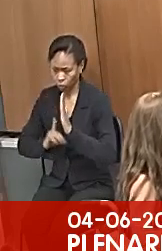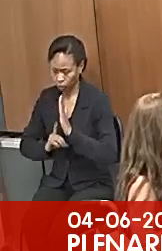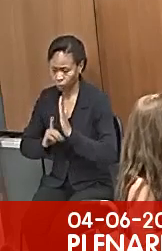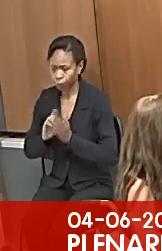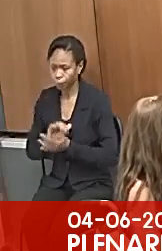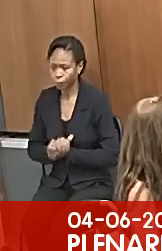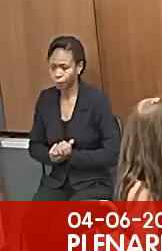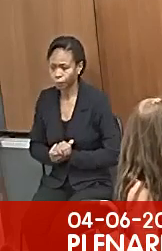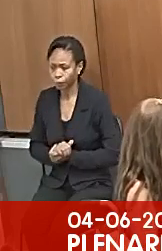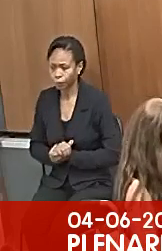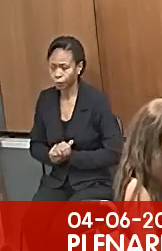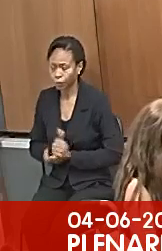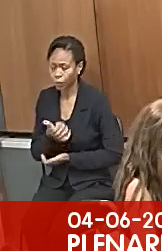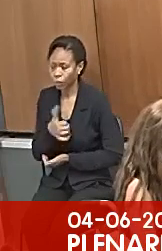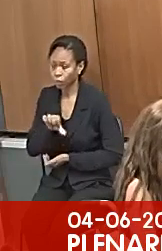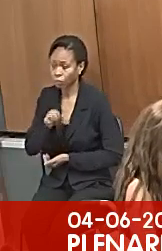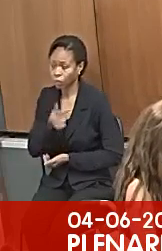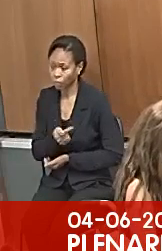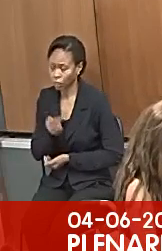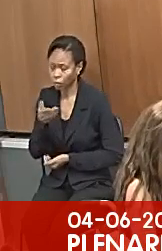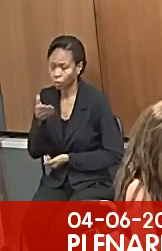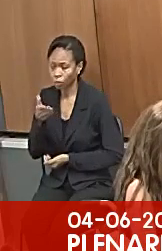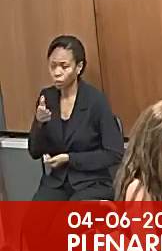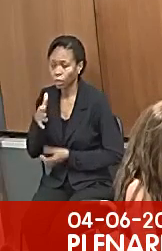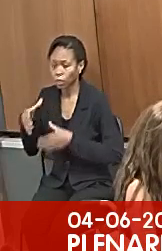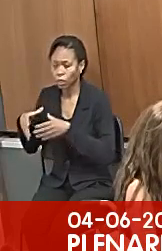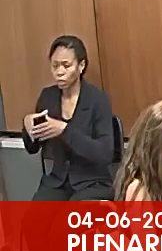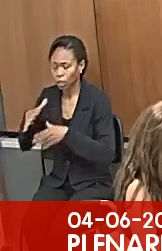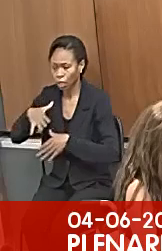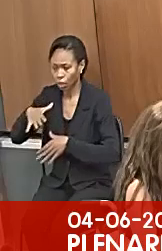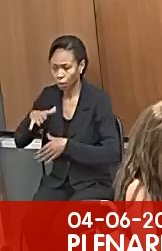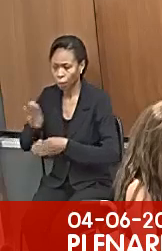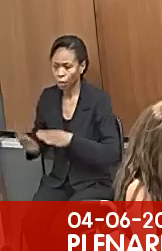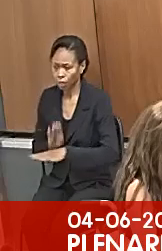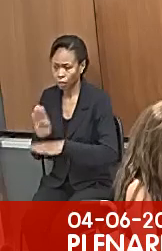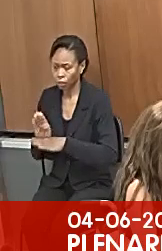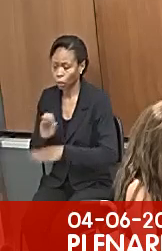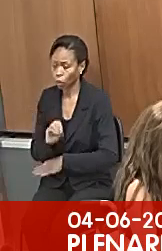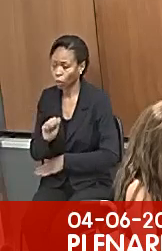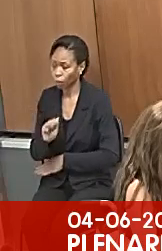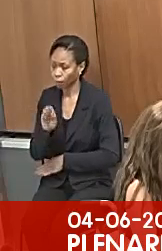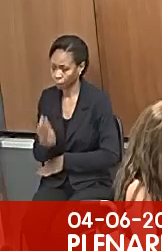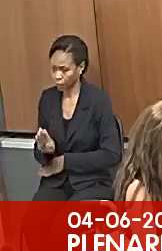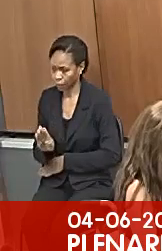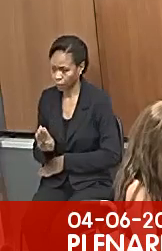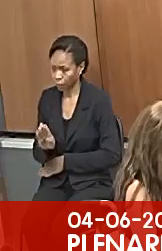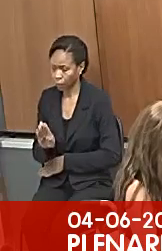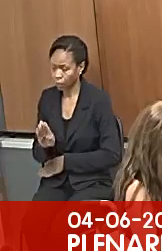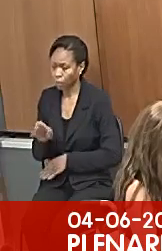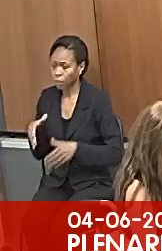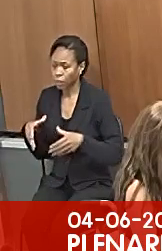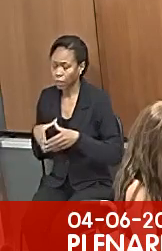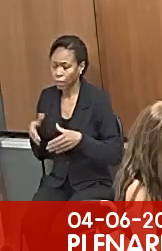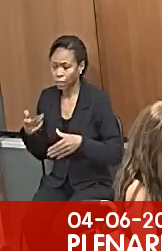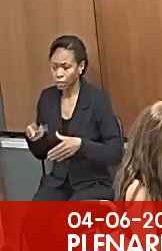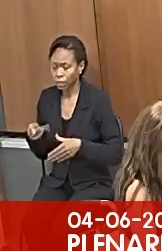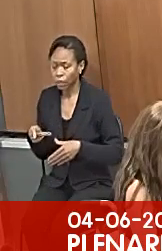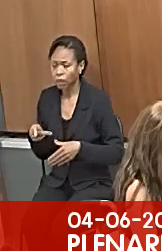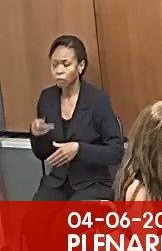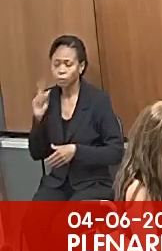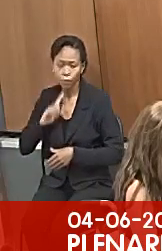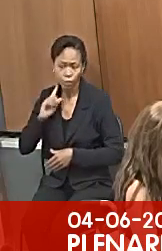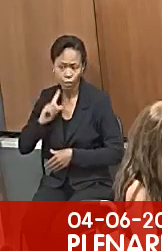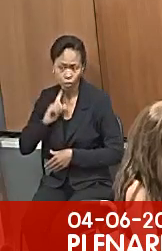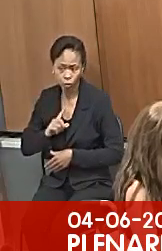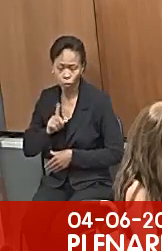da 197, subseção Barreiro, da Ordem dos Advogados do Brasil, seção Minas Gerais. O autor,